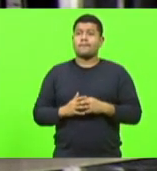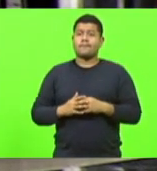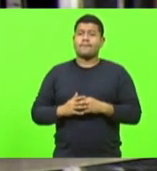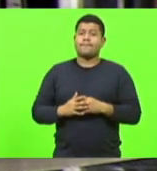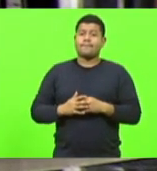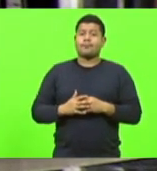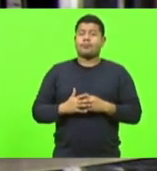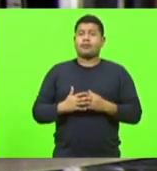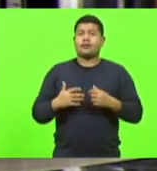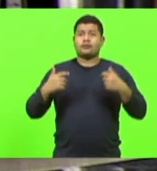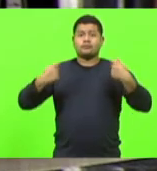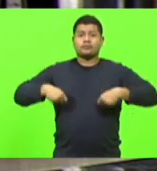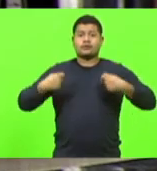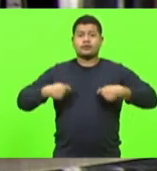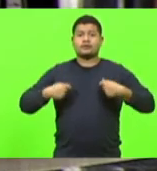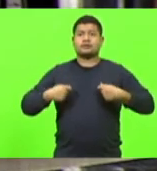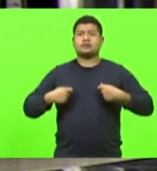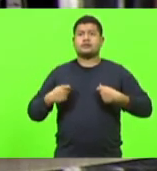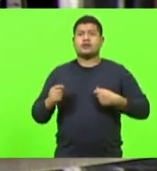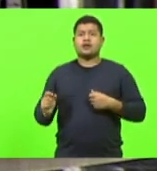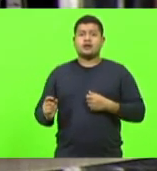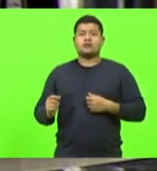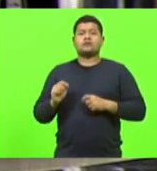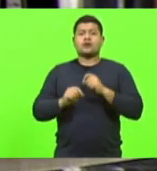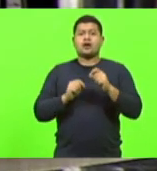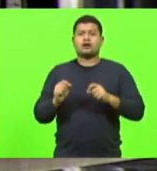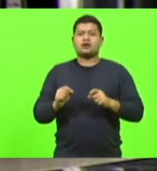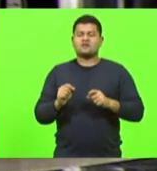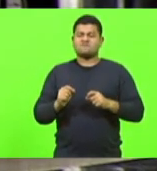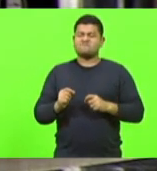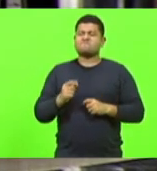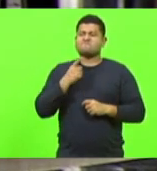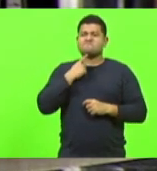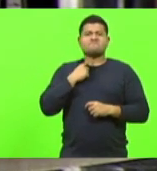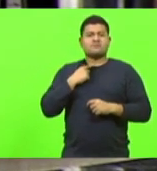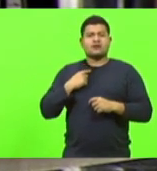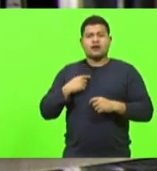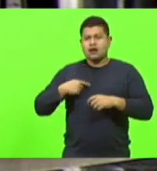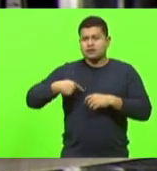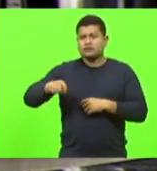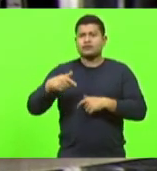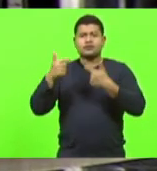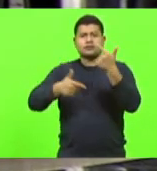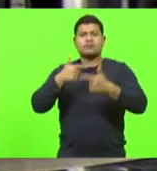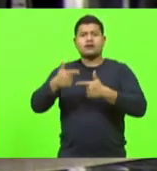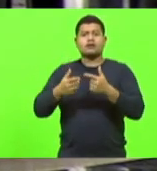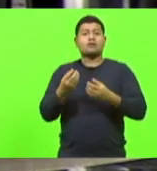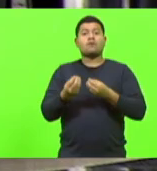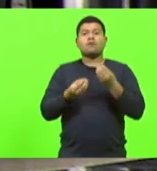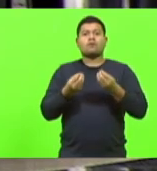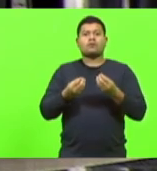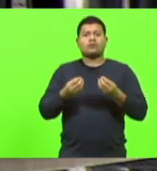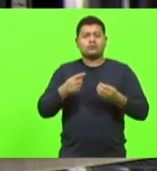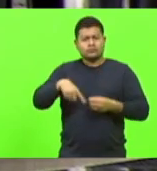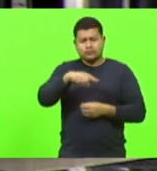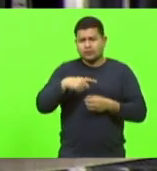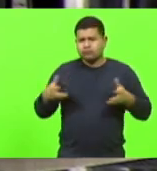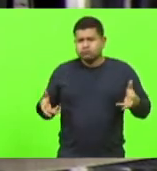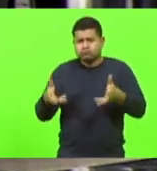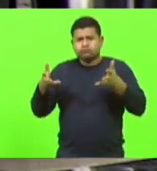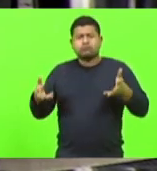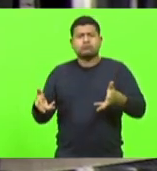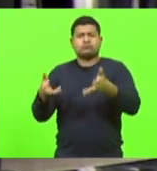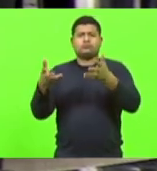é preciso estar cada vez mais motivados é preciso estar cada vez mais